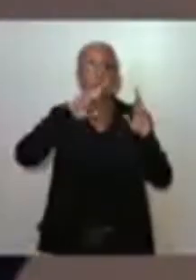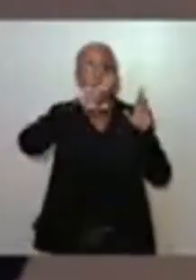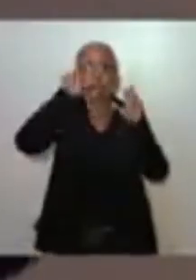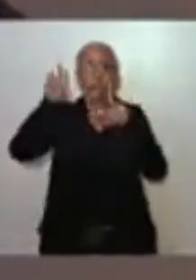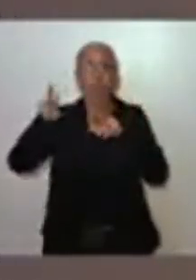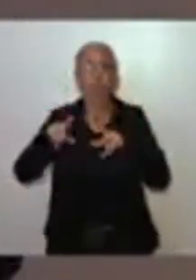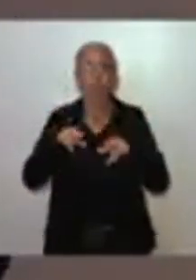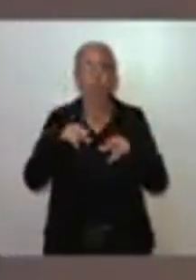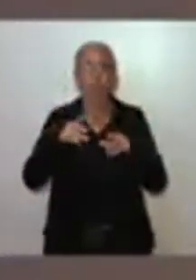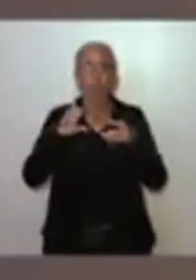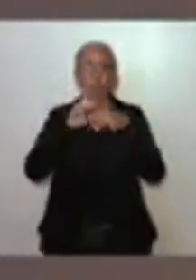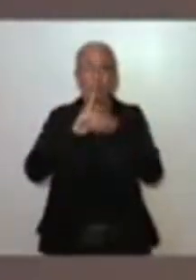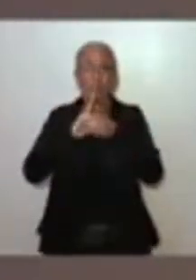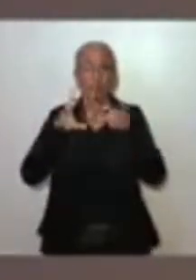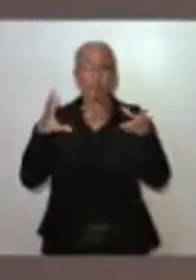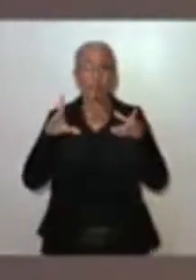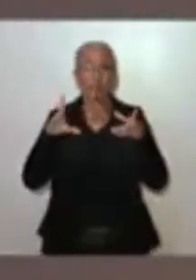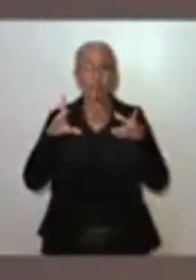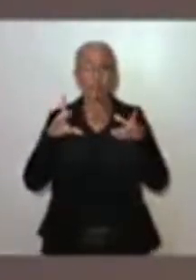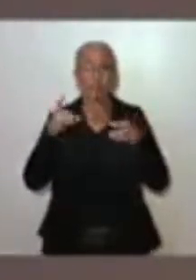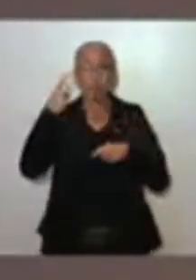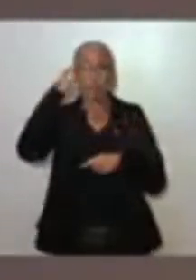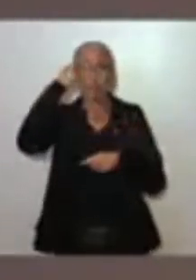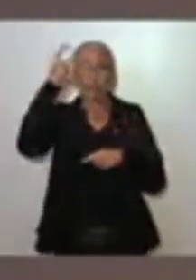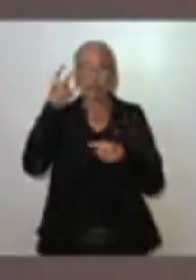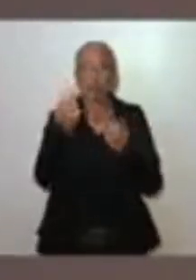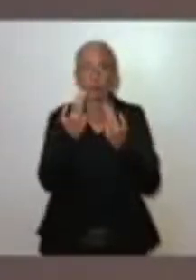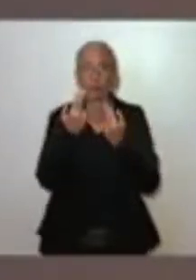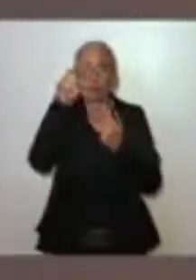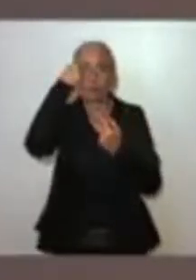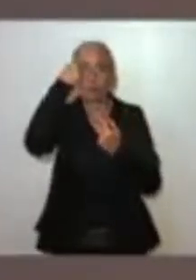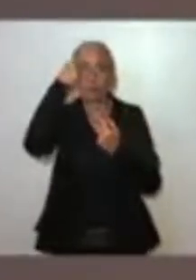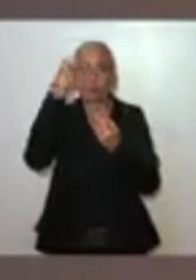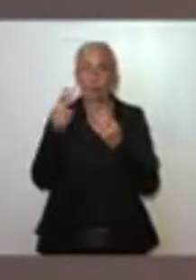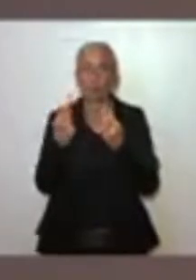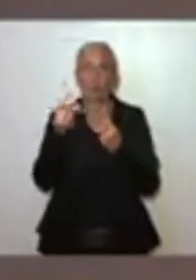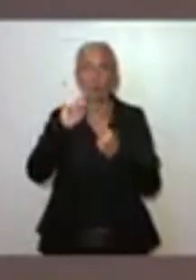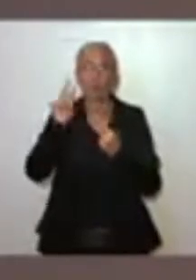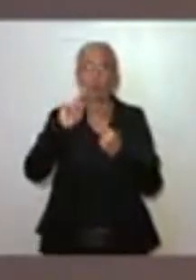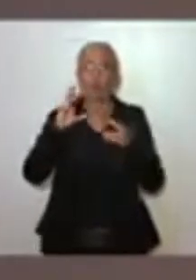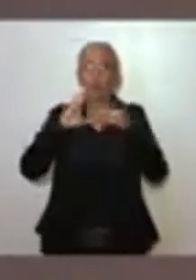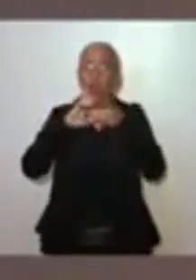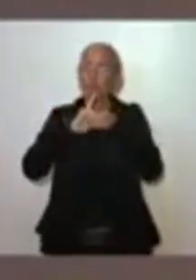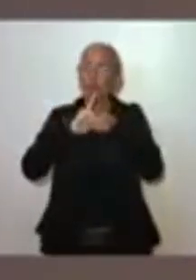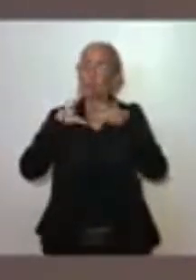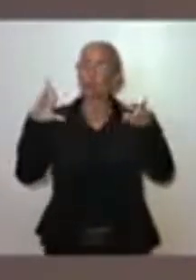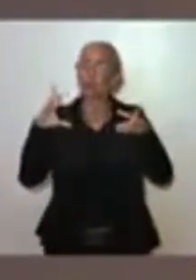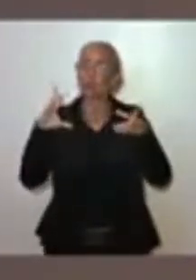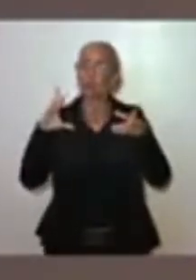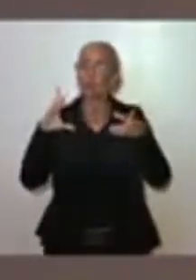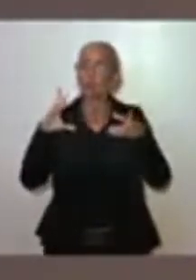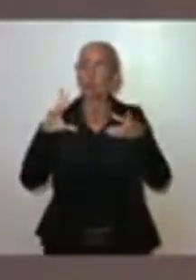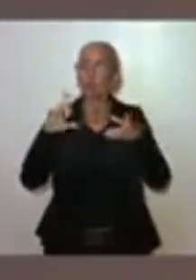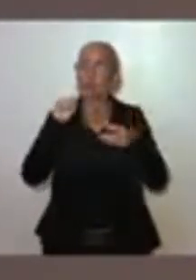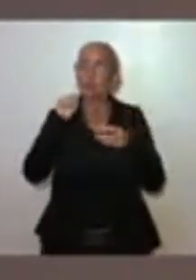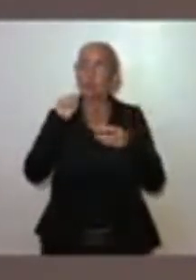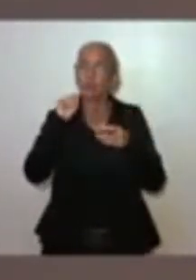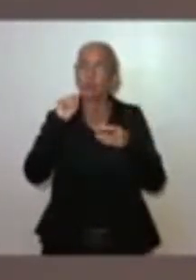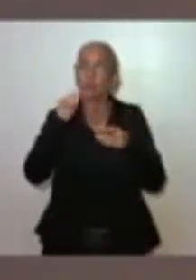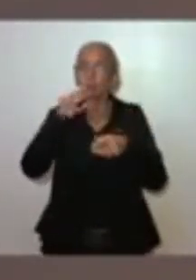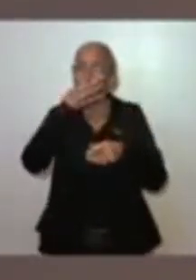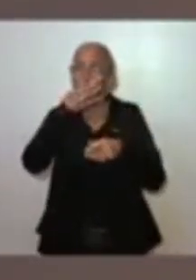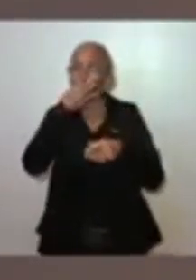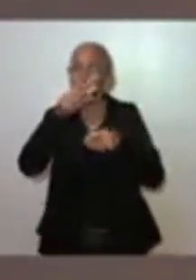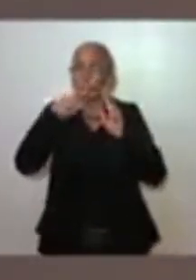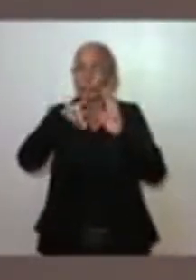a democracia não é um regime que as pessoas pensam igual a democracia é o regime em que a divergência